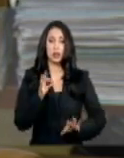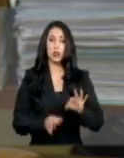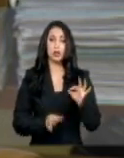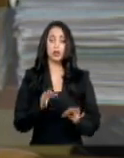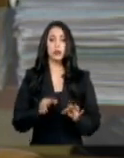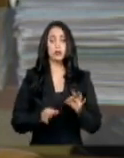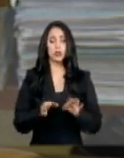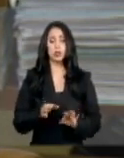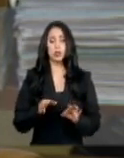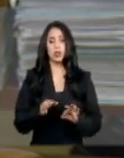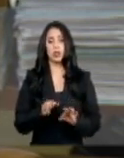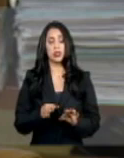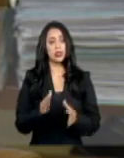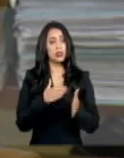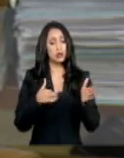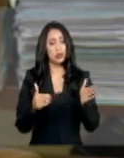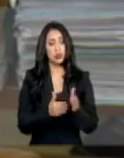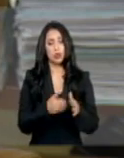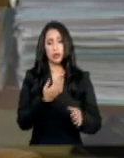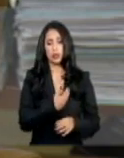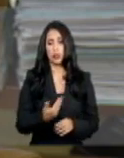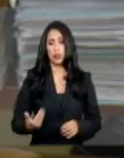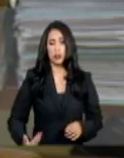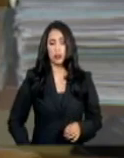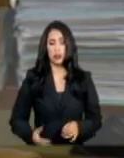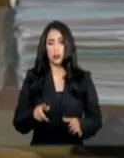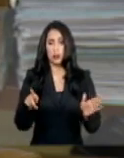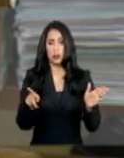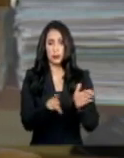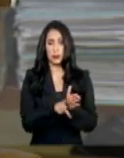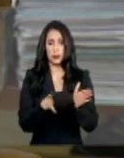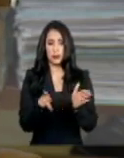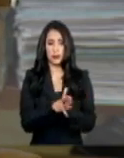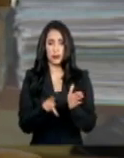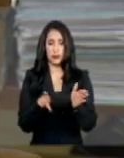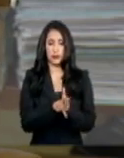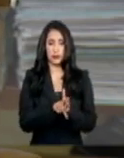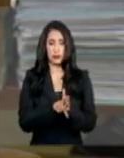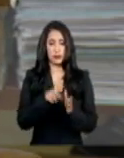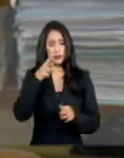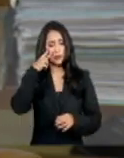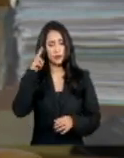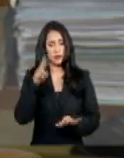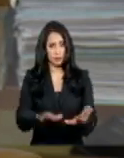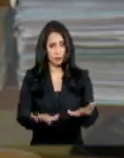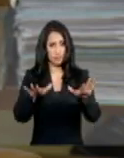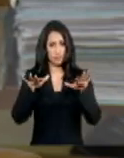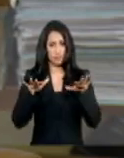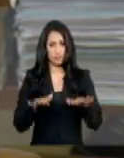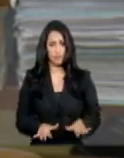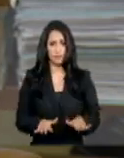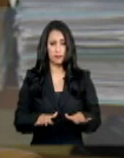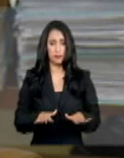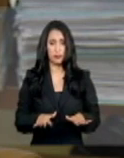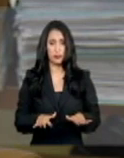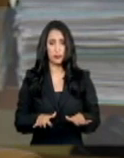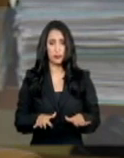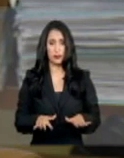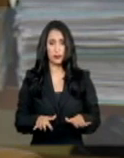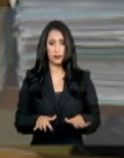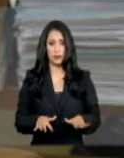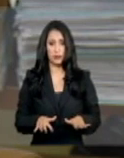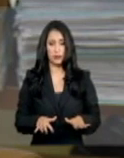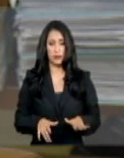público tal como esta própria corte tenha acentuado em diversos julgamentos que eu aqui menciona esse